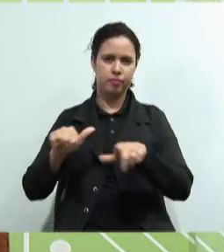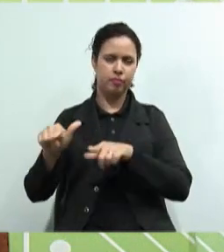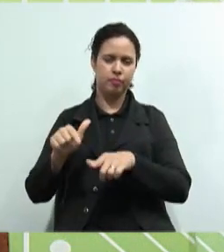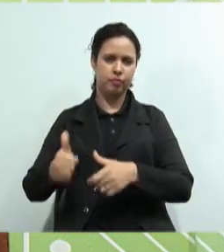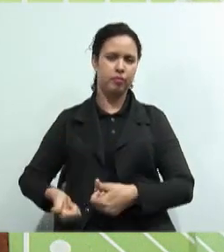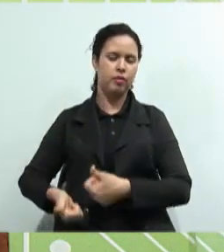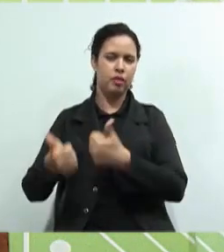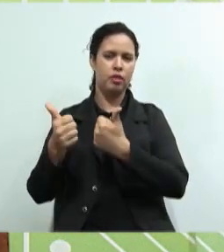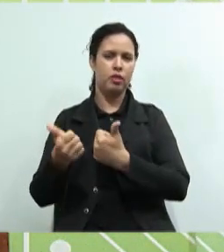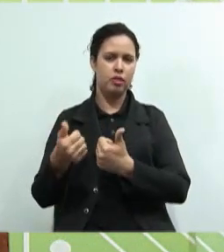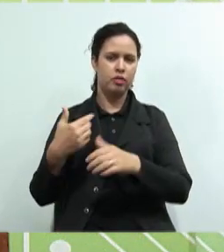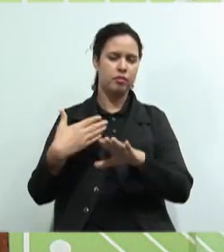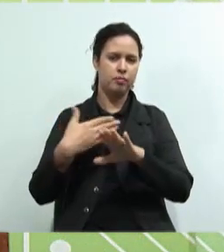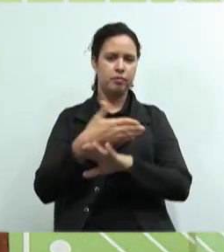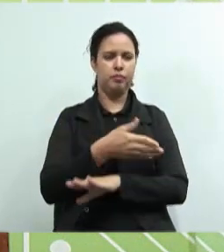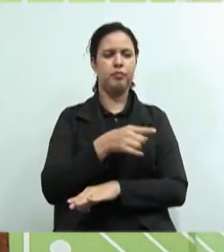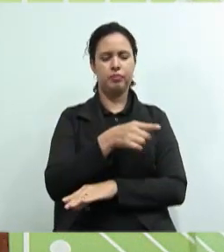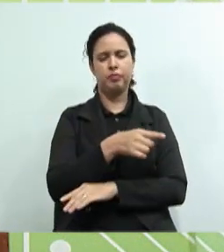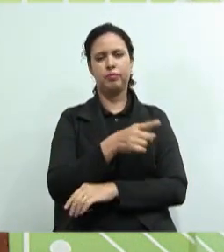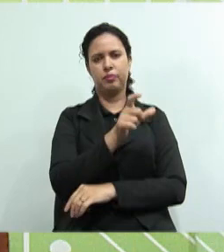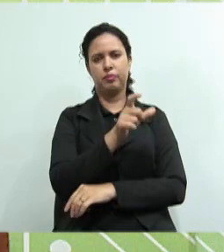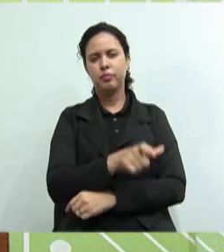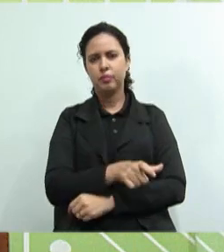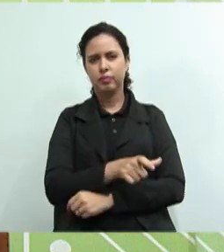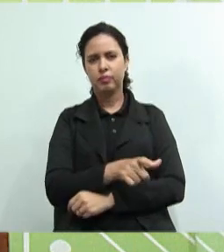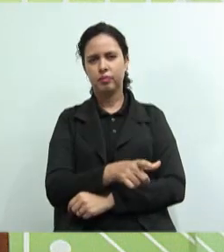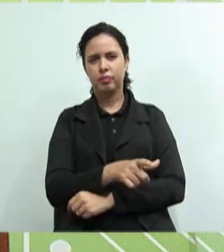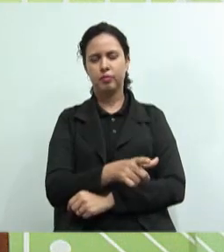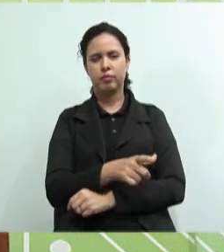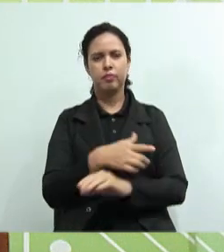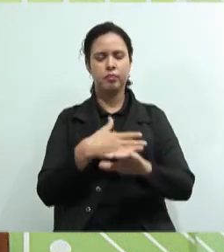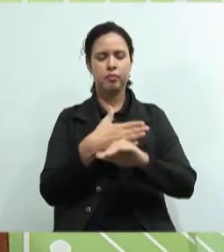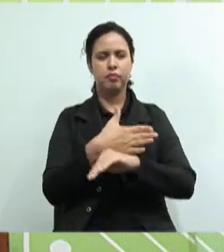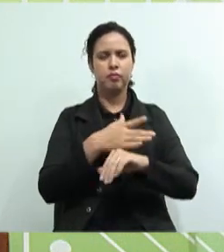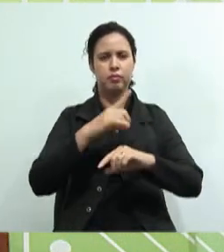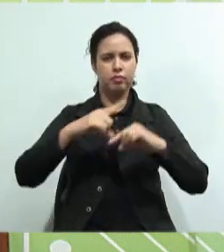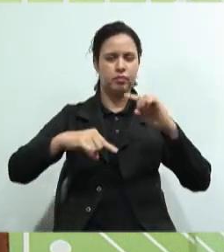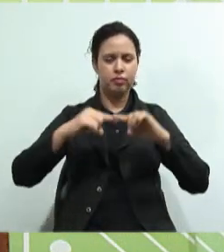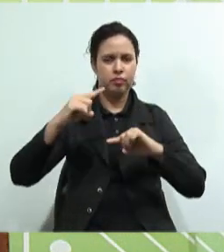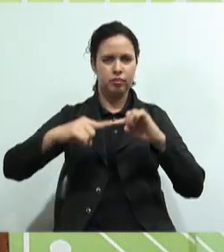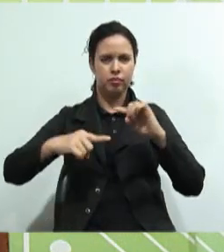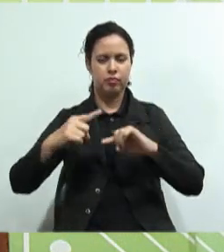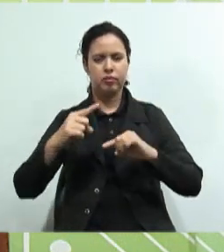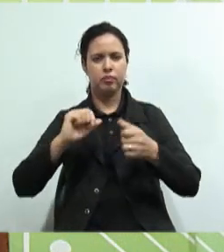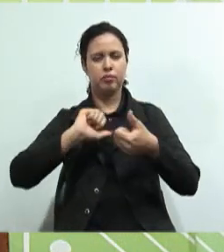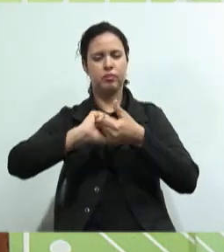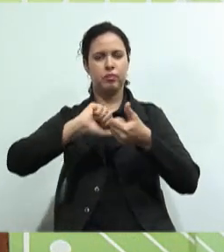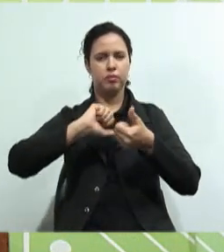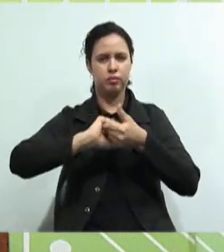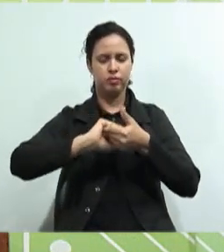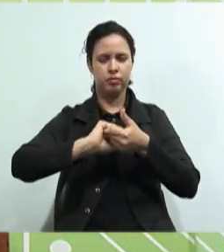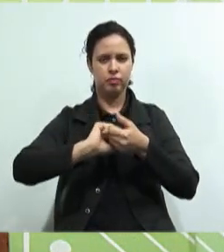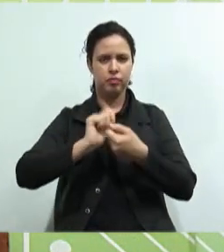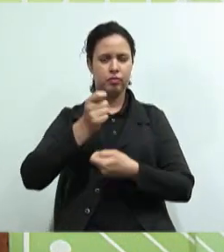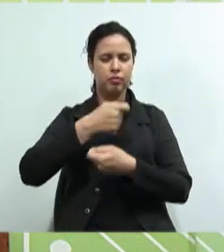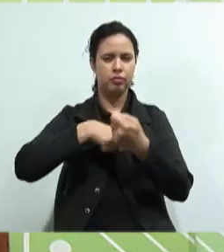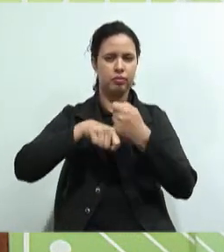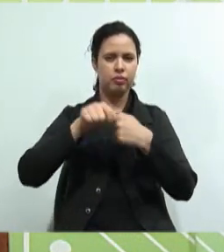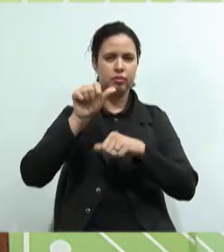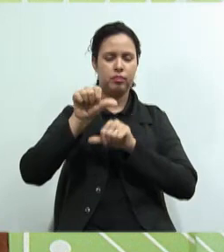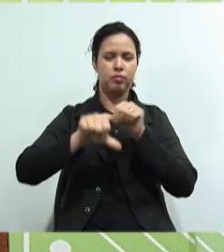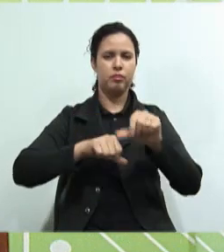consumidor, que tem acesso a um produto de mais qualidade, ele pode negociar mudanças nesse produto e também tem um